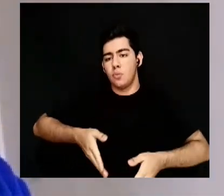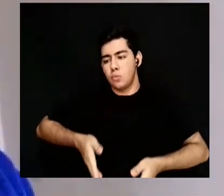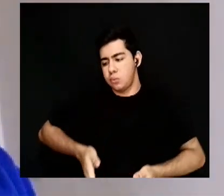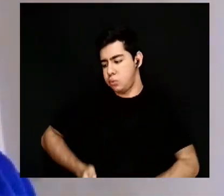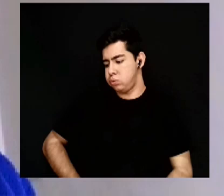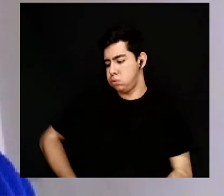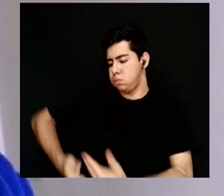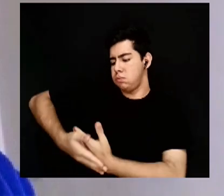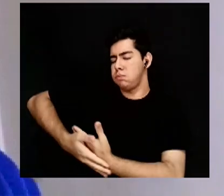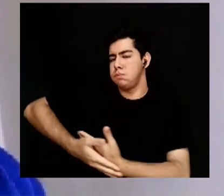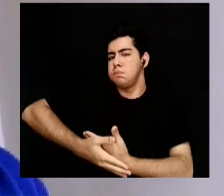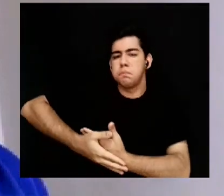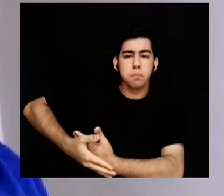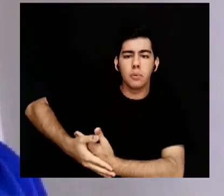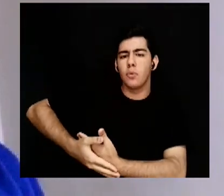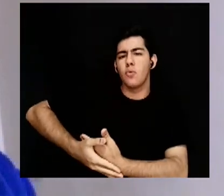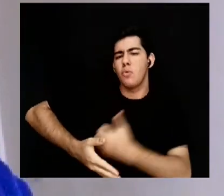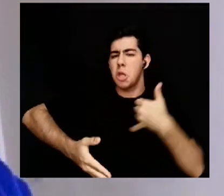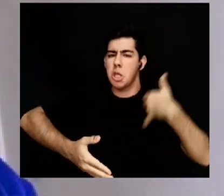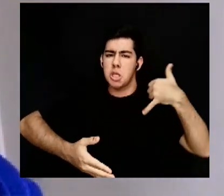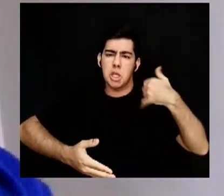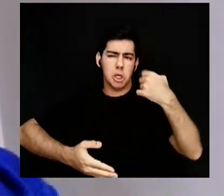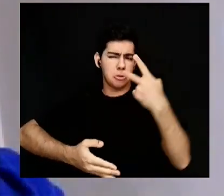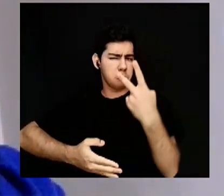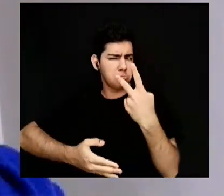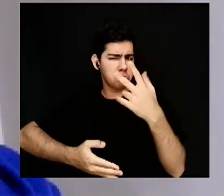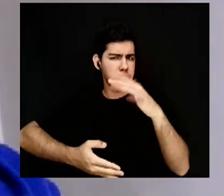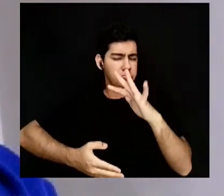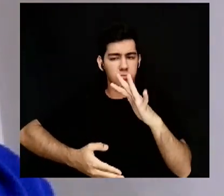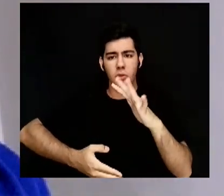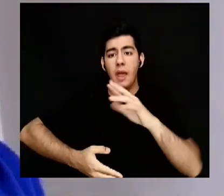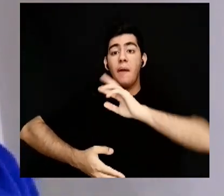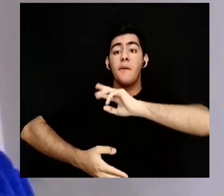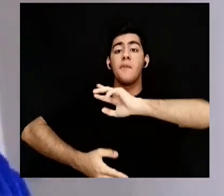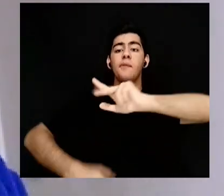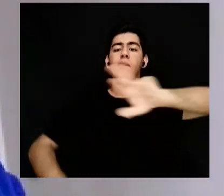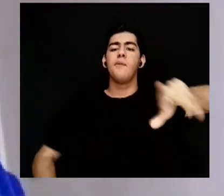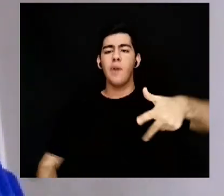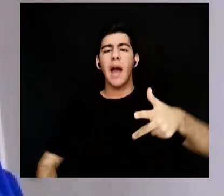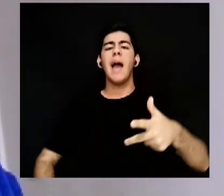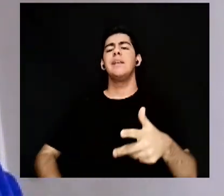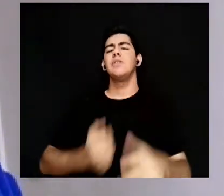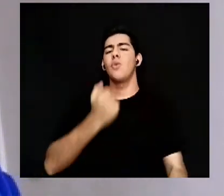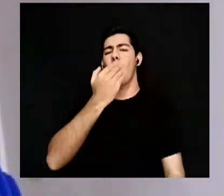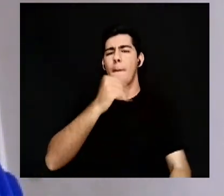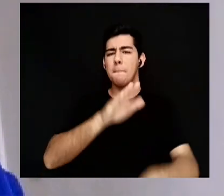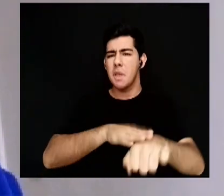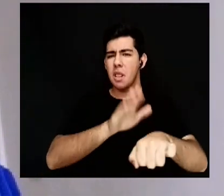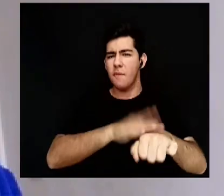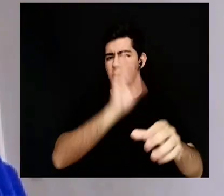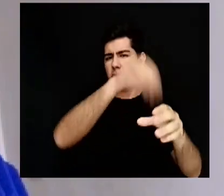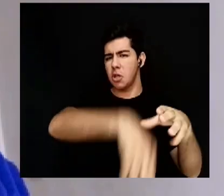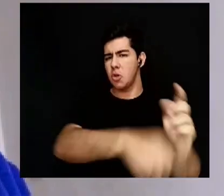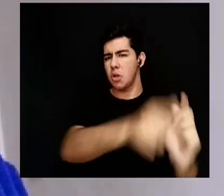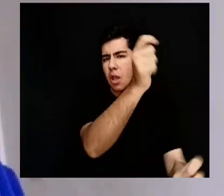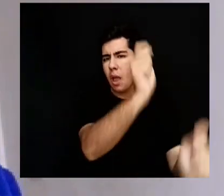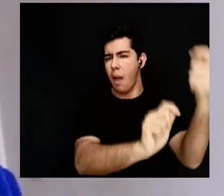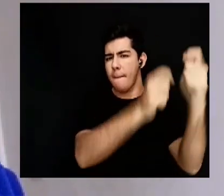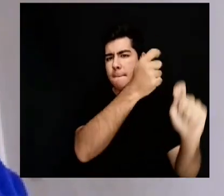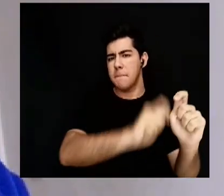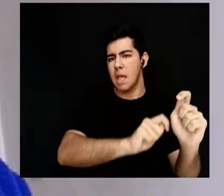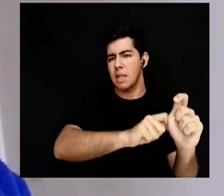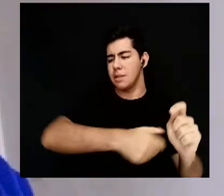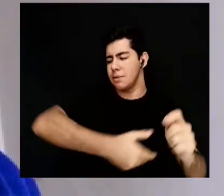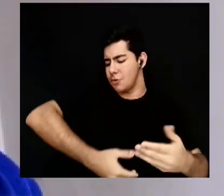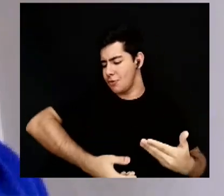o ideal é não oferecer nenhum tipo de ultraprocessado, tá? Porque até 2 anos de idade está formando a